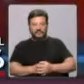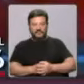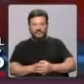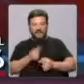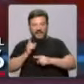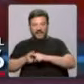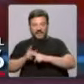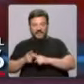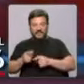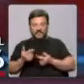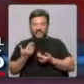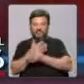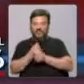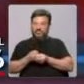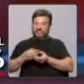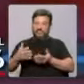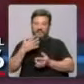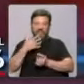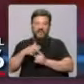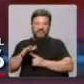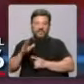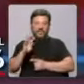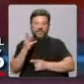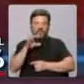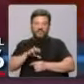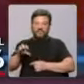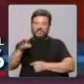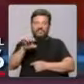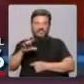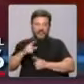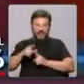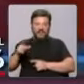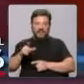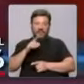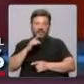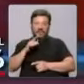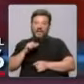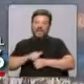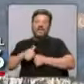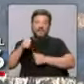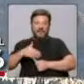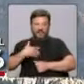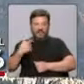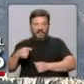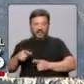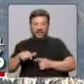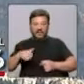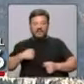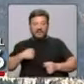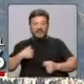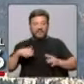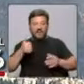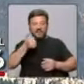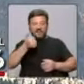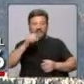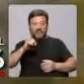Na Grécia, uma vaga de incêndios está a afetar 4 regiões do país e a ameaçar a capital. Este sábado existiam mais de 50